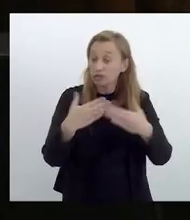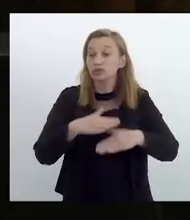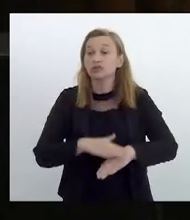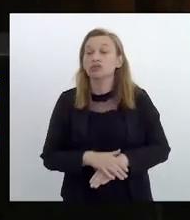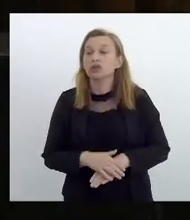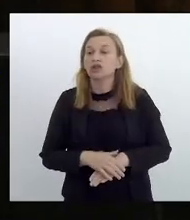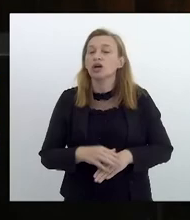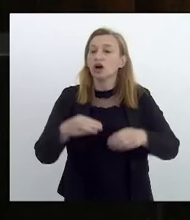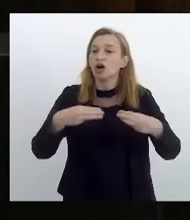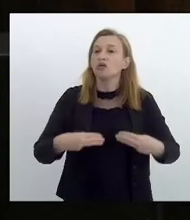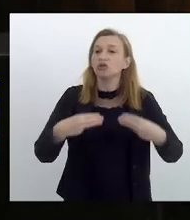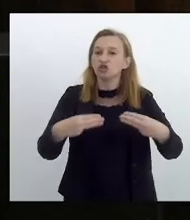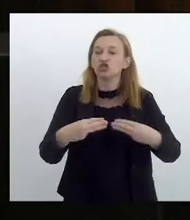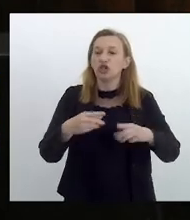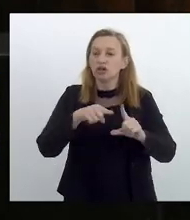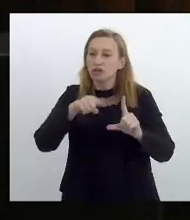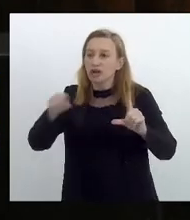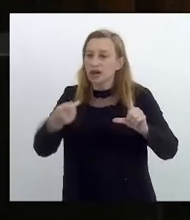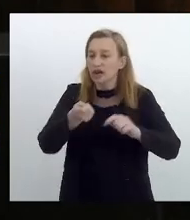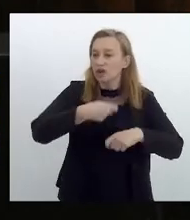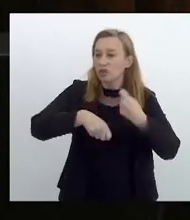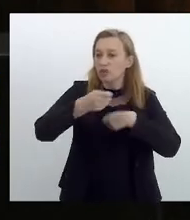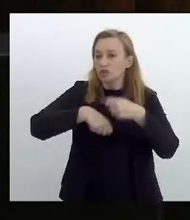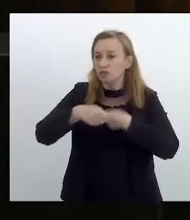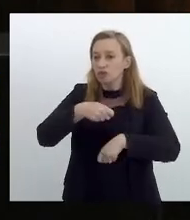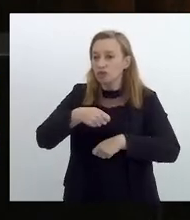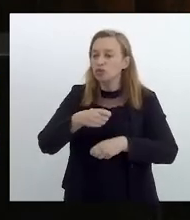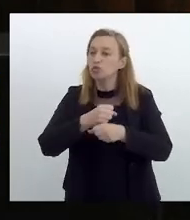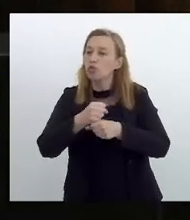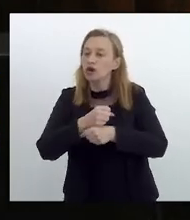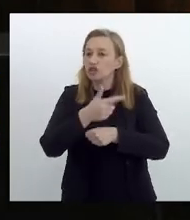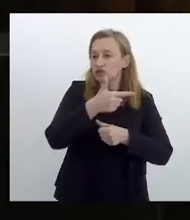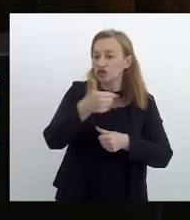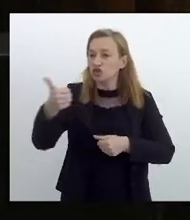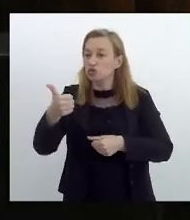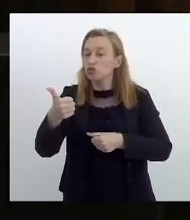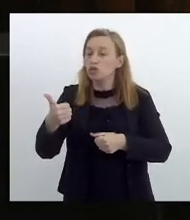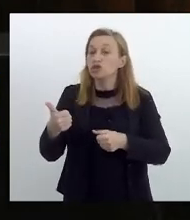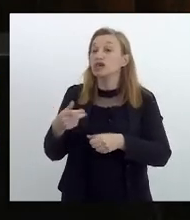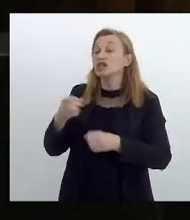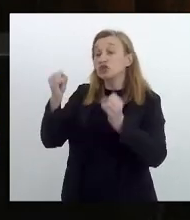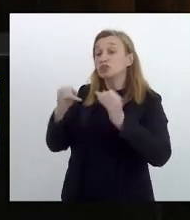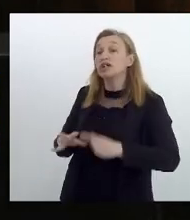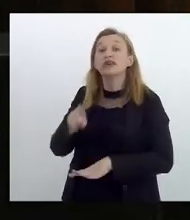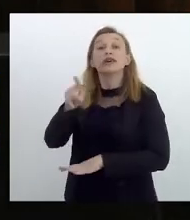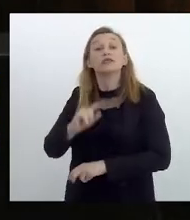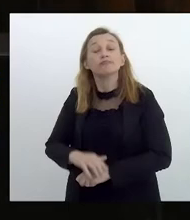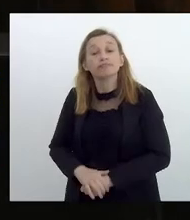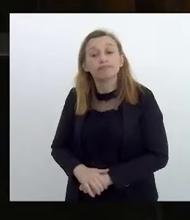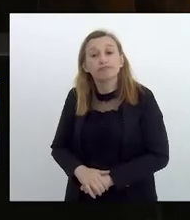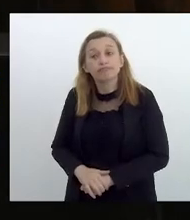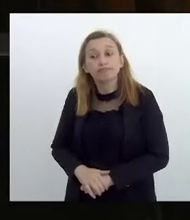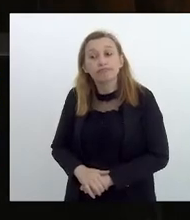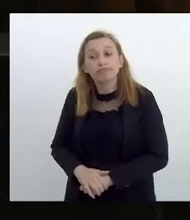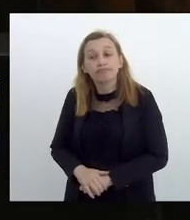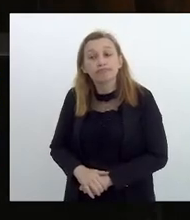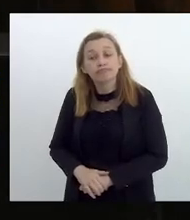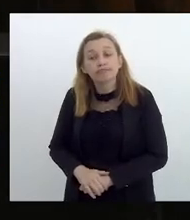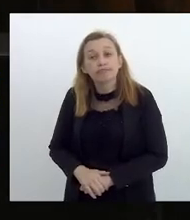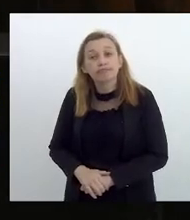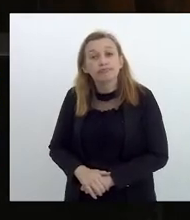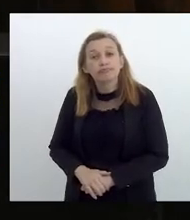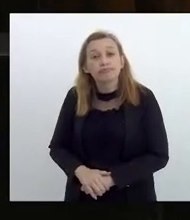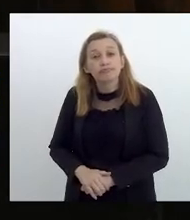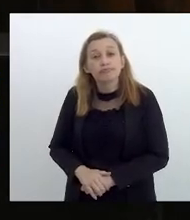ao Ministério da economia no ano de 21 então quê que está sendo dito aqui é que